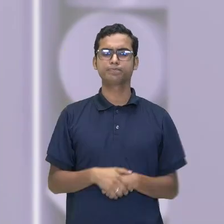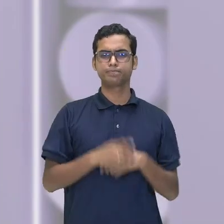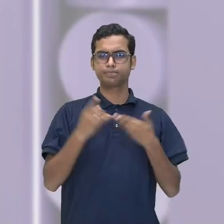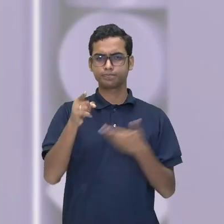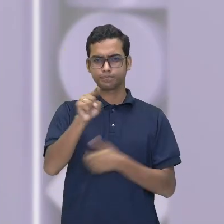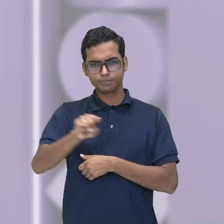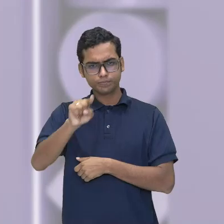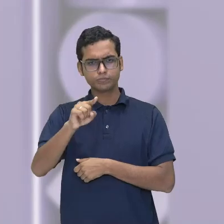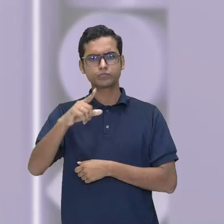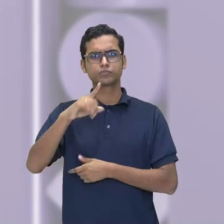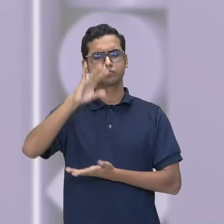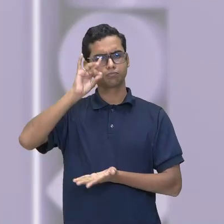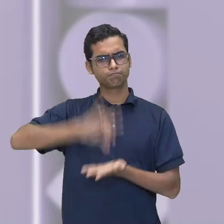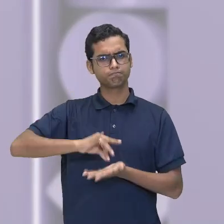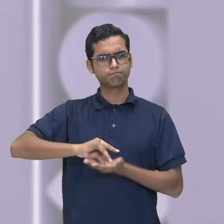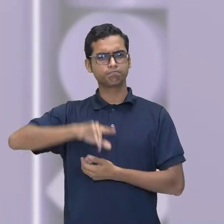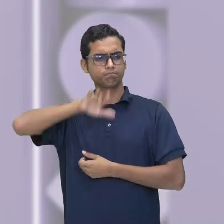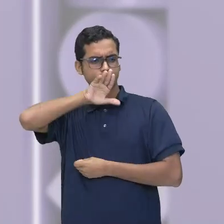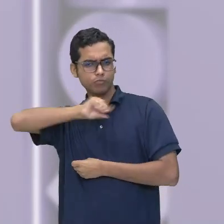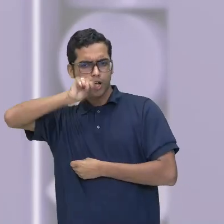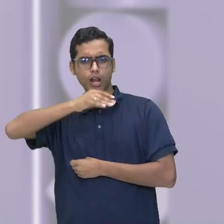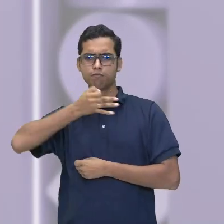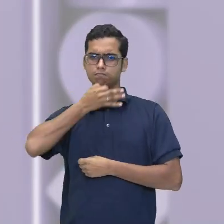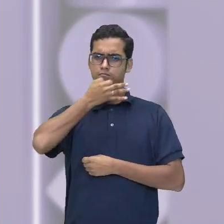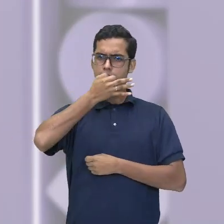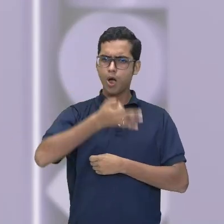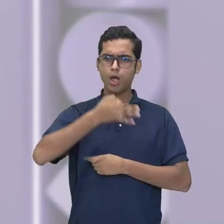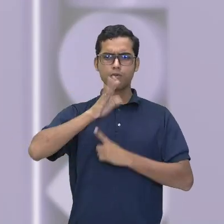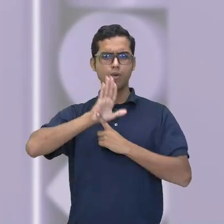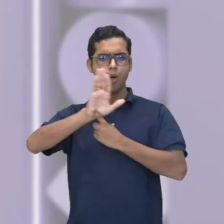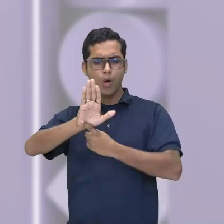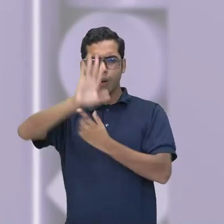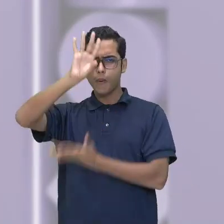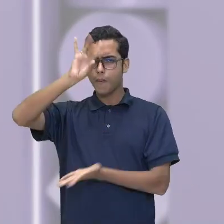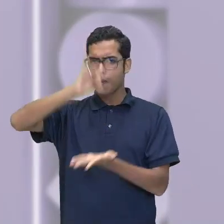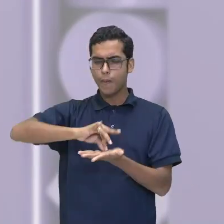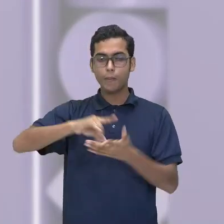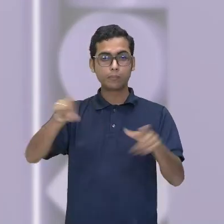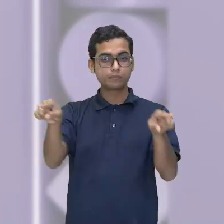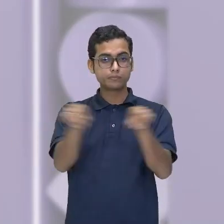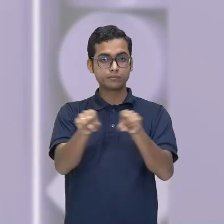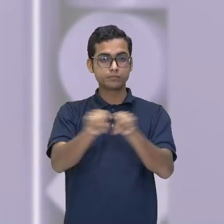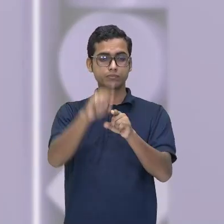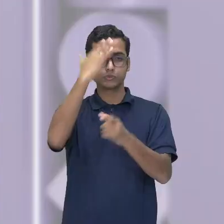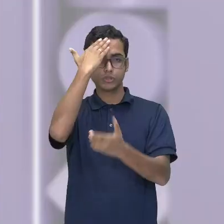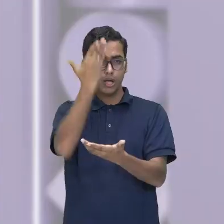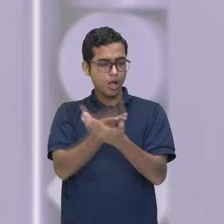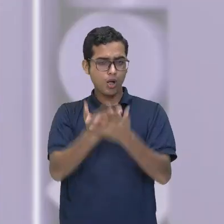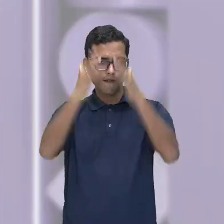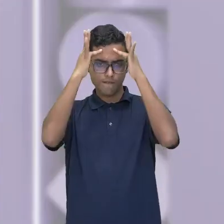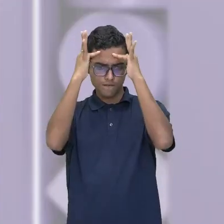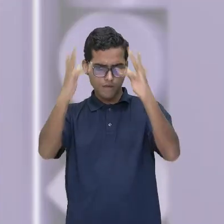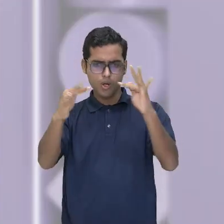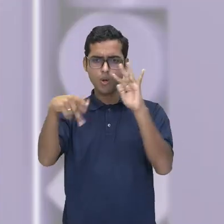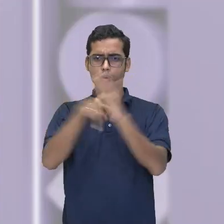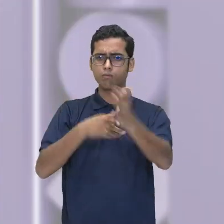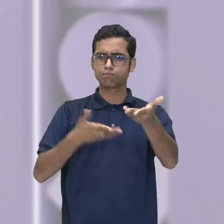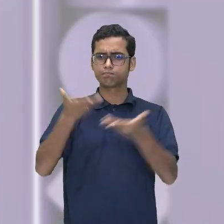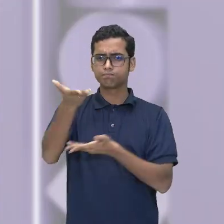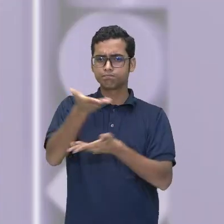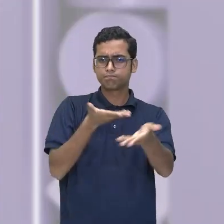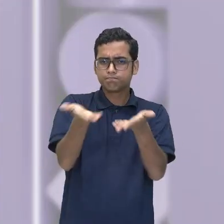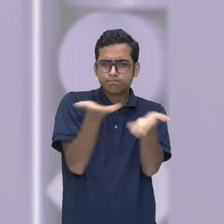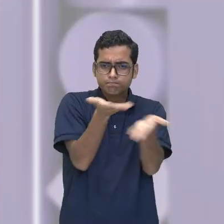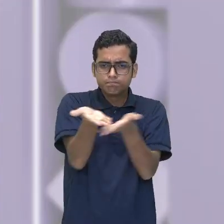preservar a sua palavra, mas também essa dimensão da lealdade no tratamento com as pessoas que estão próximas